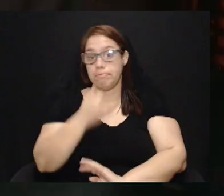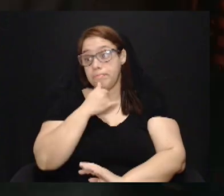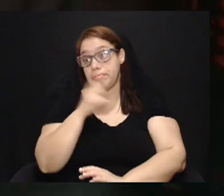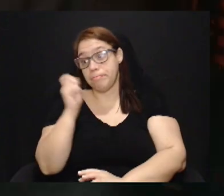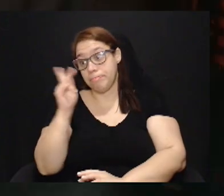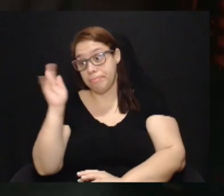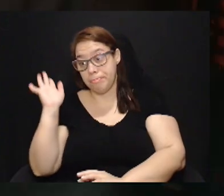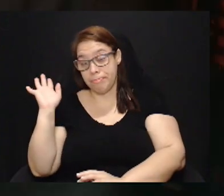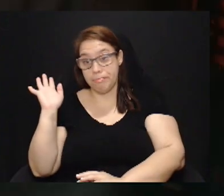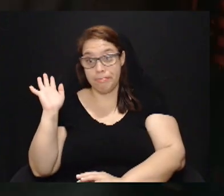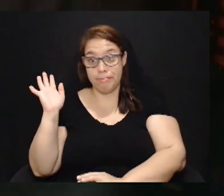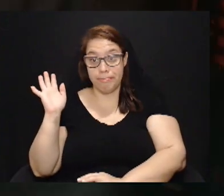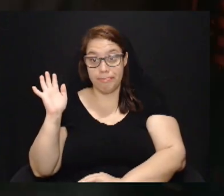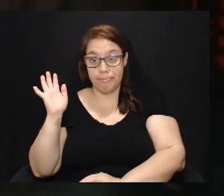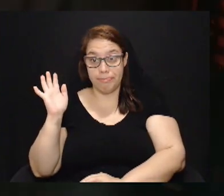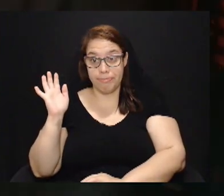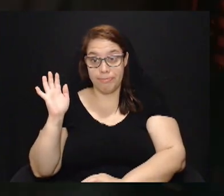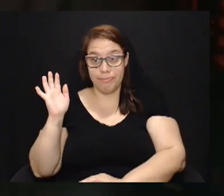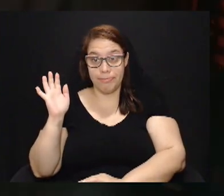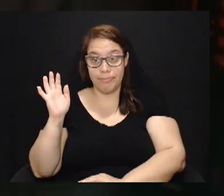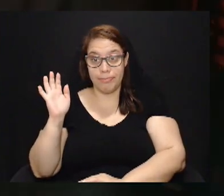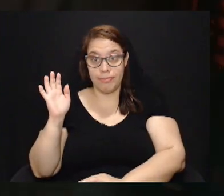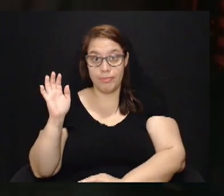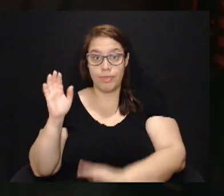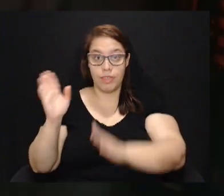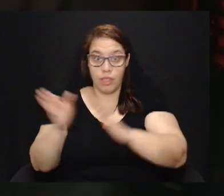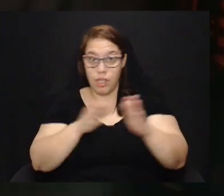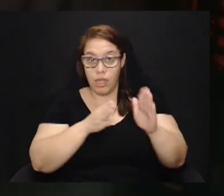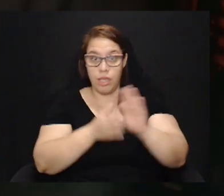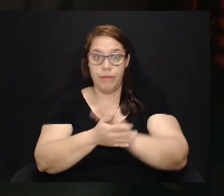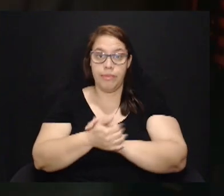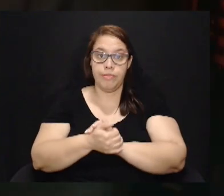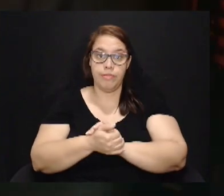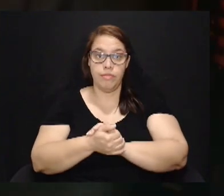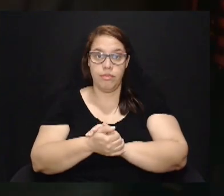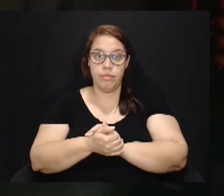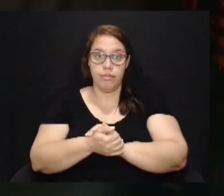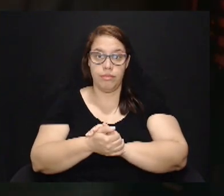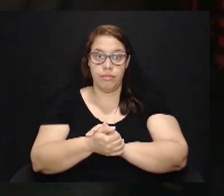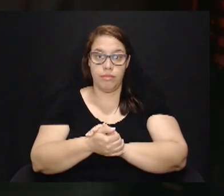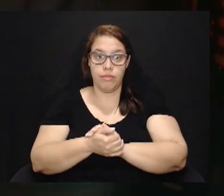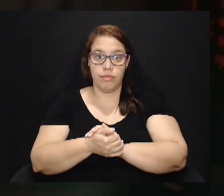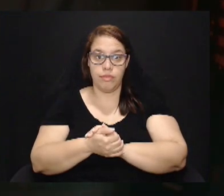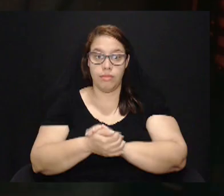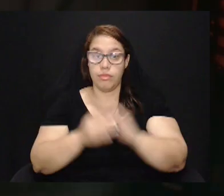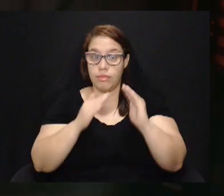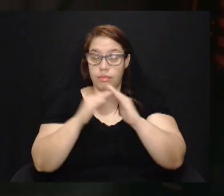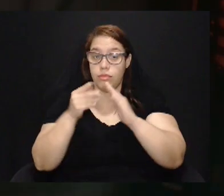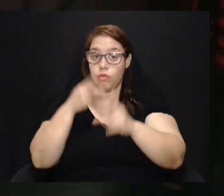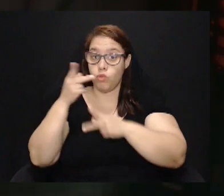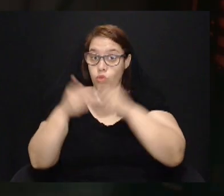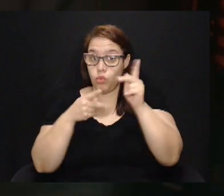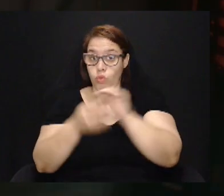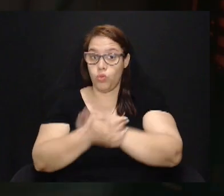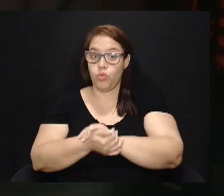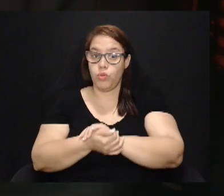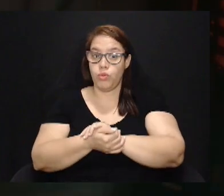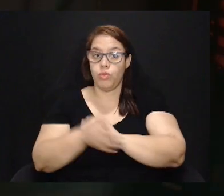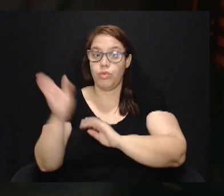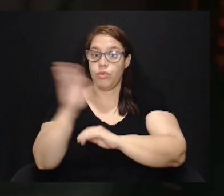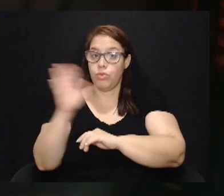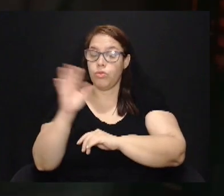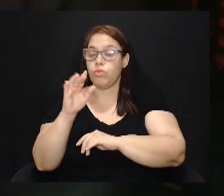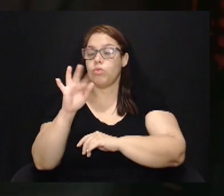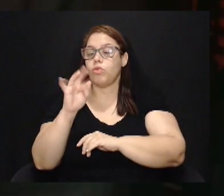gente precisa entregar. Vamos lá. Ô, produção, pode colocar na tela pra gente, por favor. Vamos ver o que o pessoal de casa tá falando aí. Oi, Fernanda Araújo